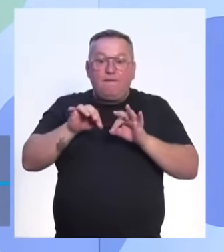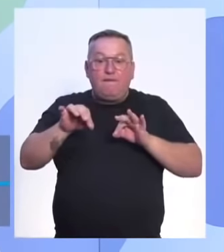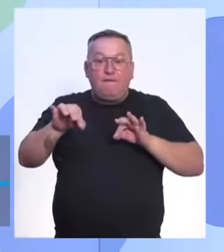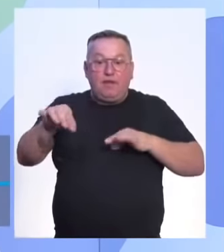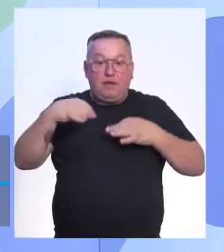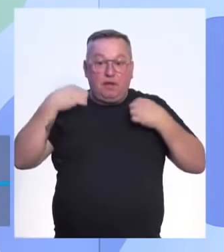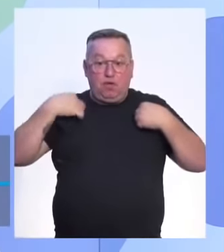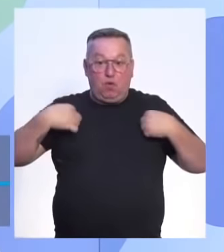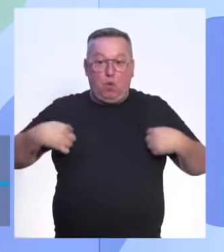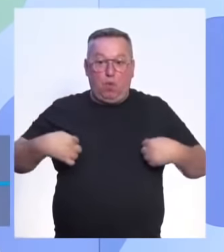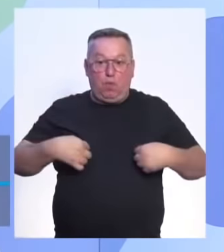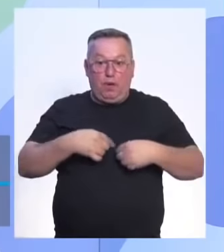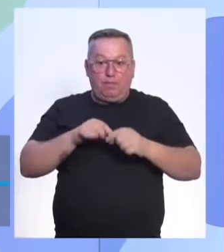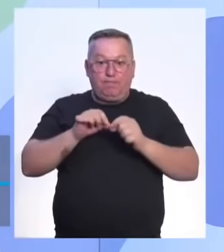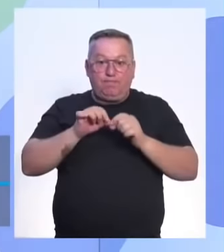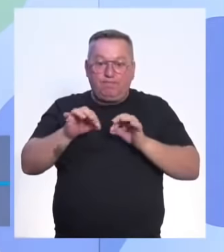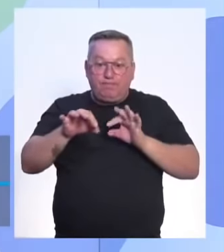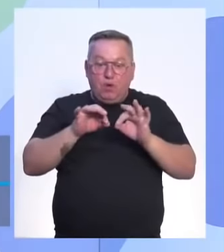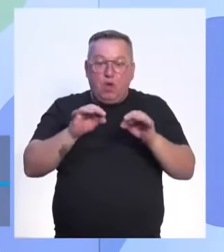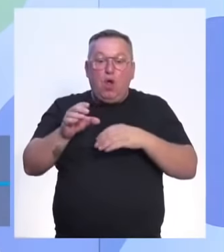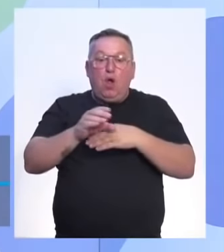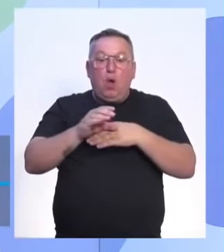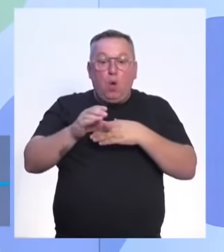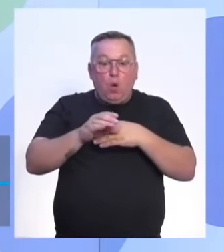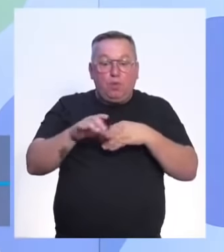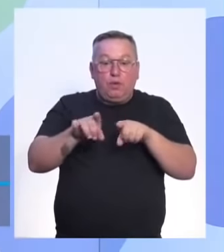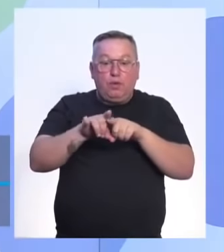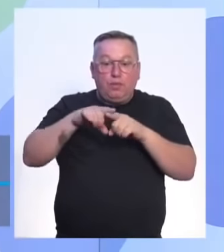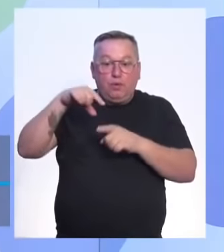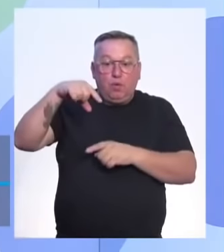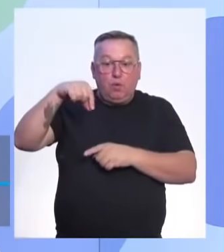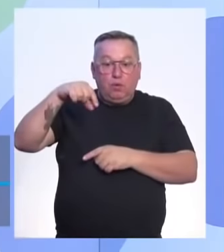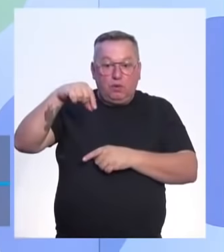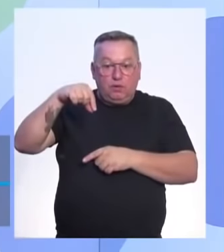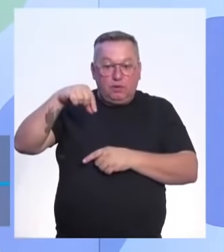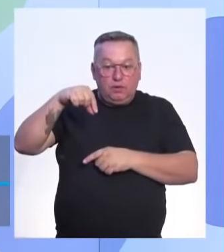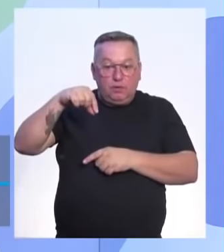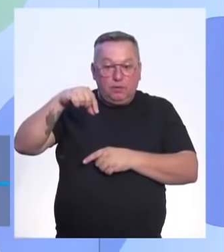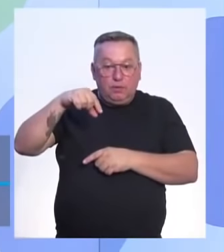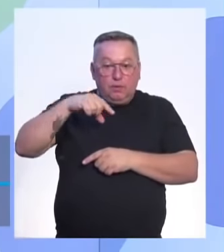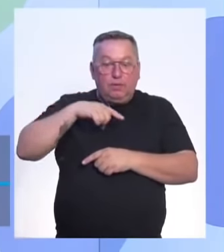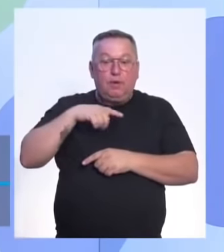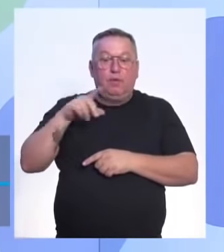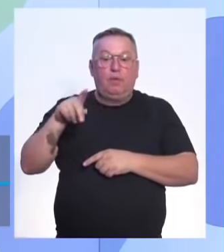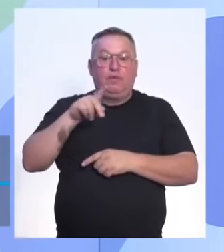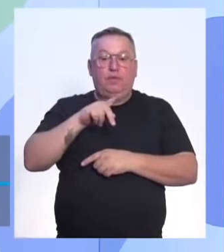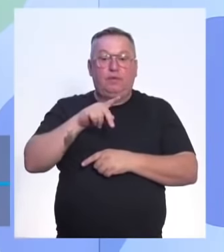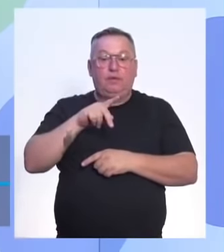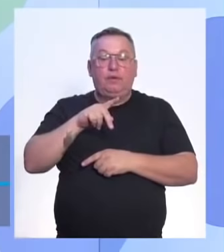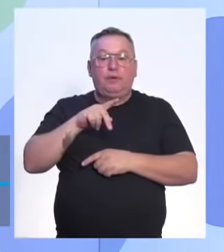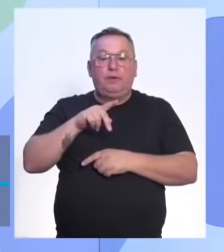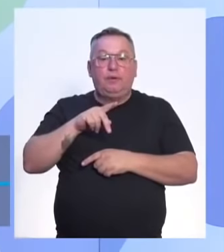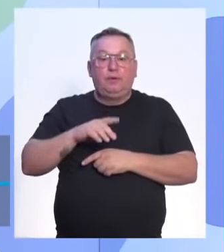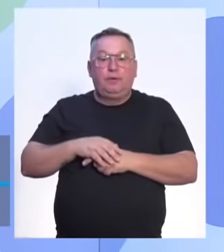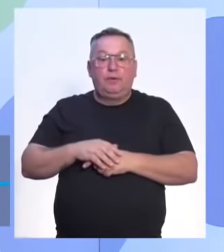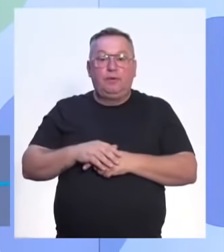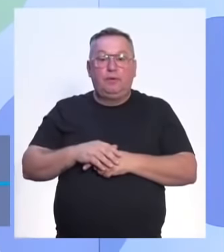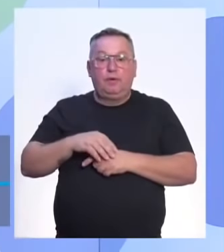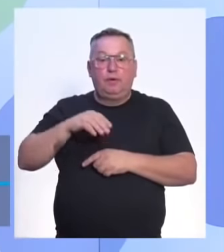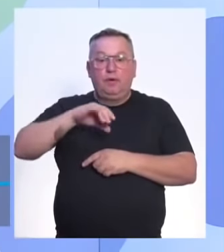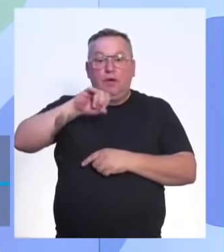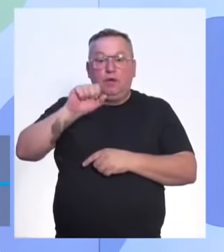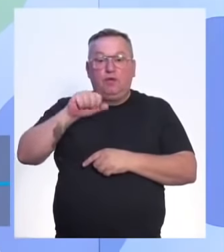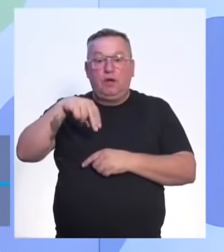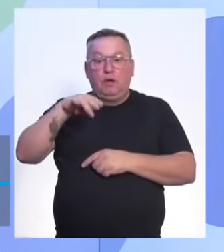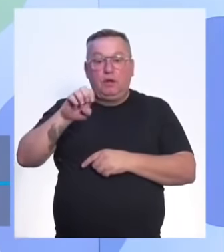Fita métrica, boa. Copo de medidas. Legal. E o conta-gotas. Legal. Tem o professor aqui, ó, professor... Jane